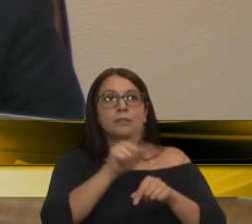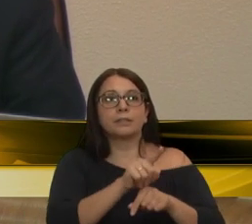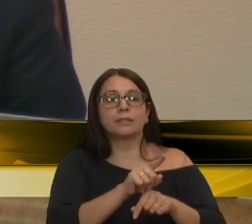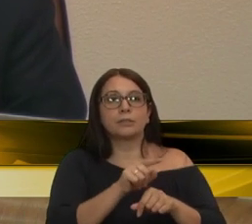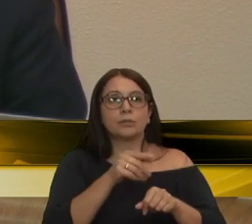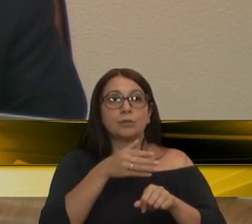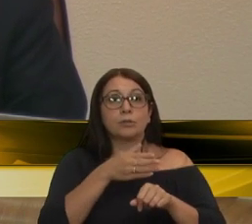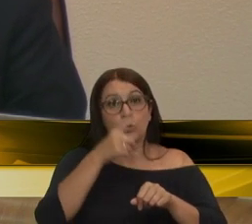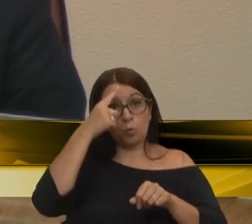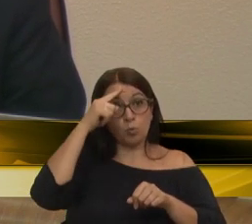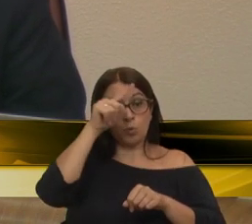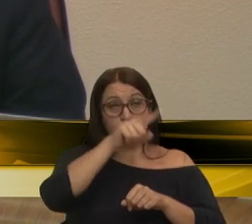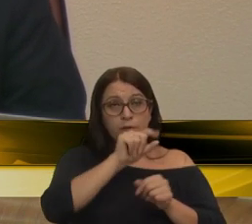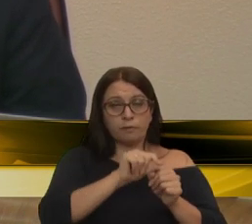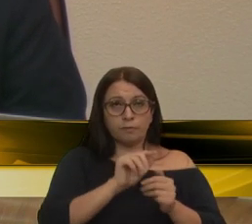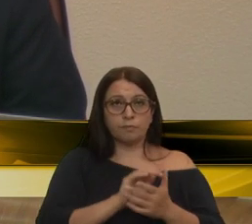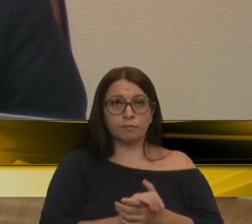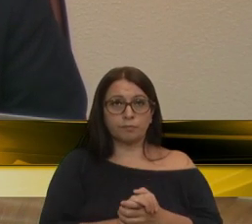autor.